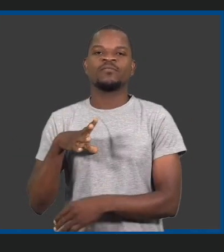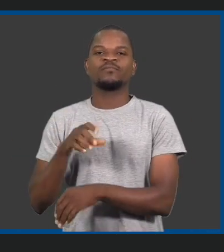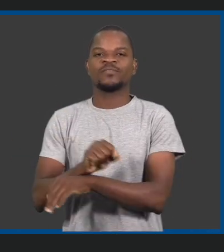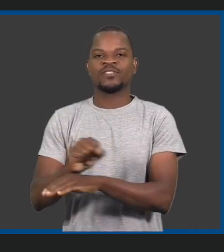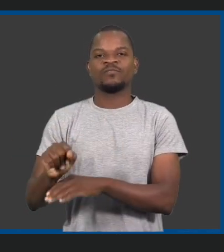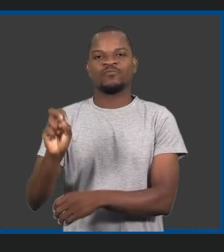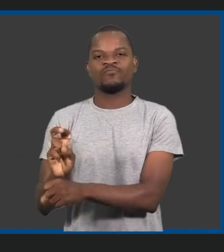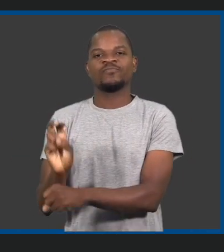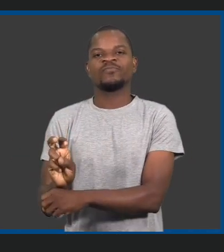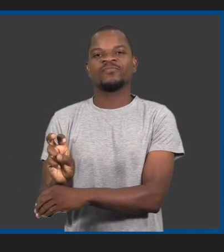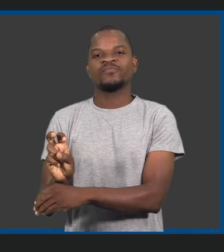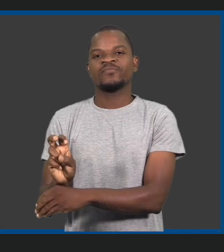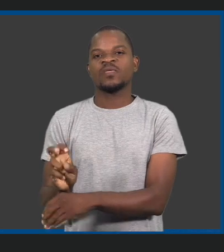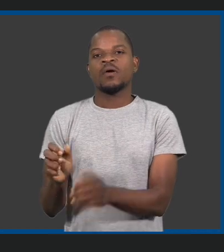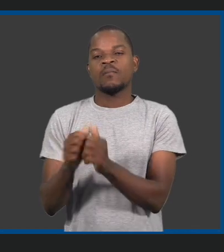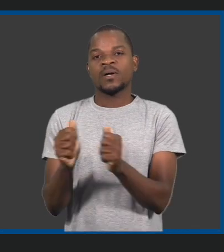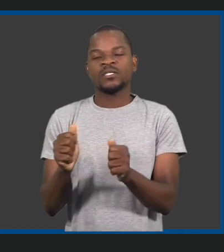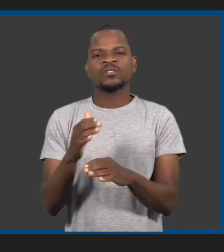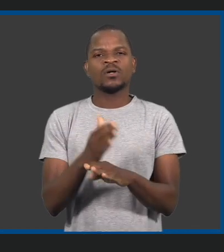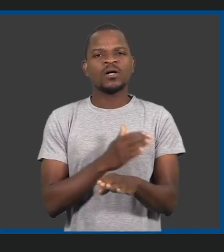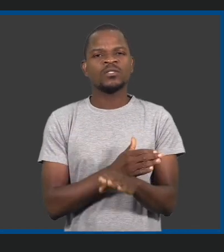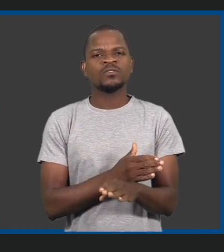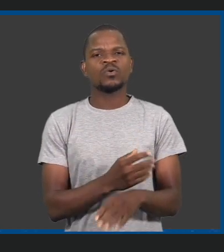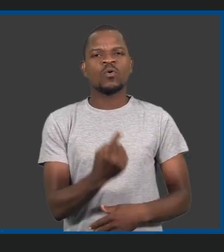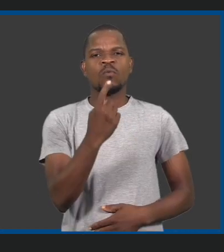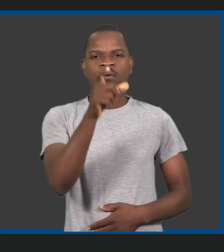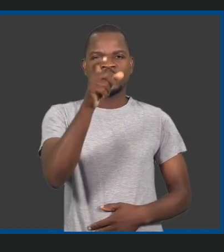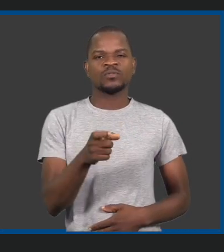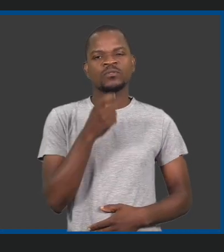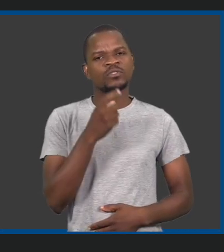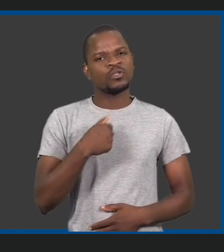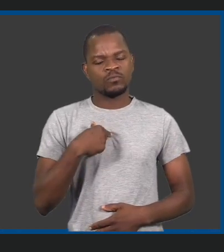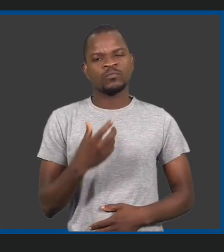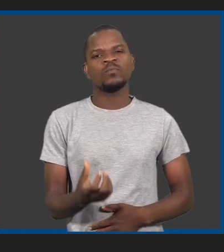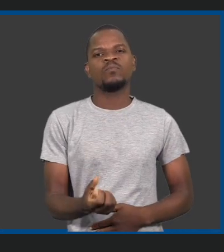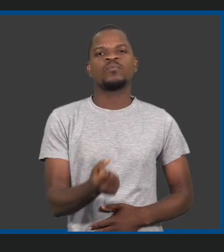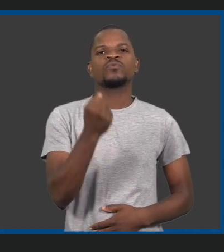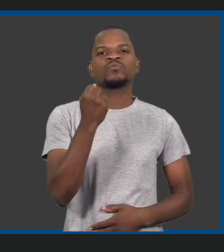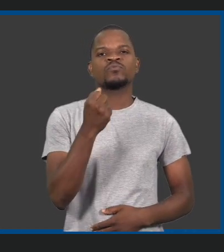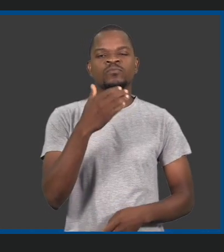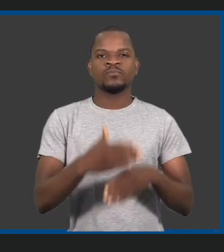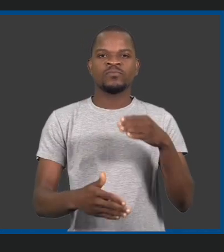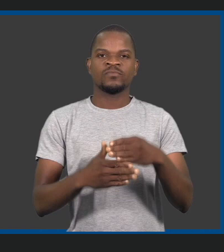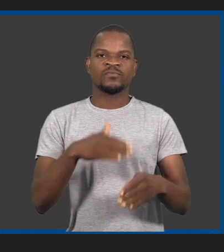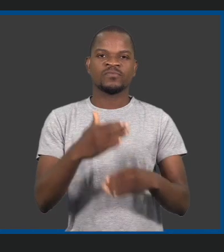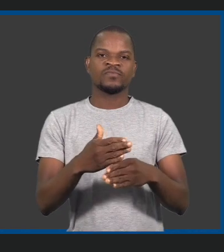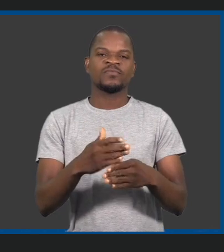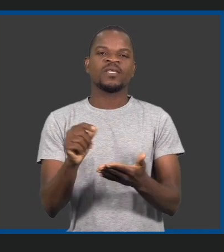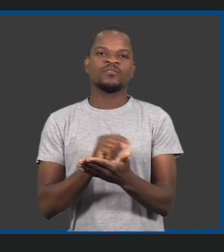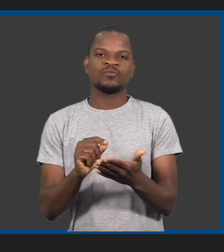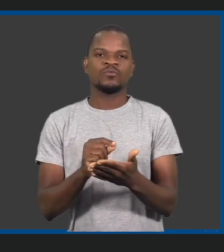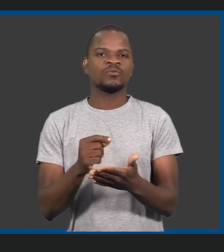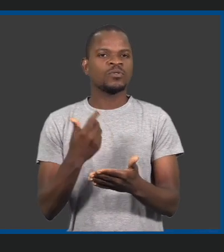completamente. Então, ele já pôs os fundos. Como podem ver, está aqui a imagem, aliás,